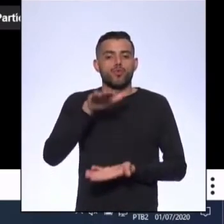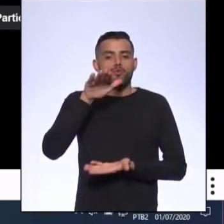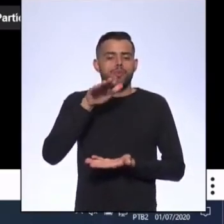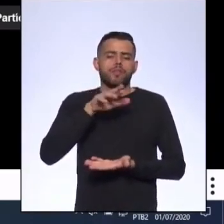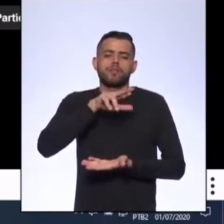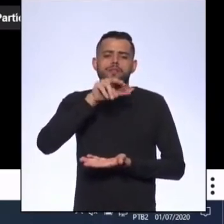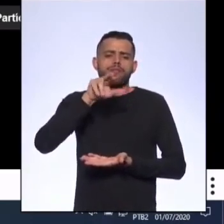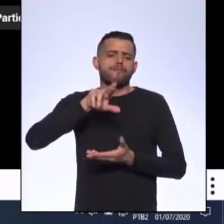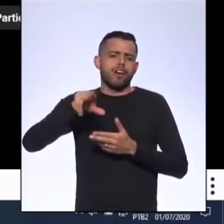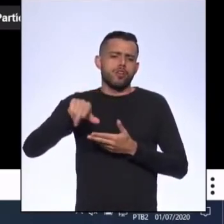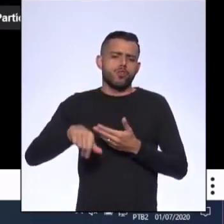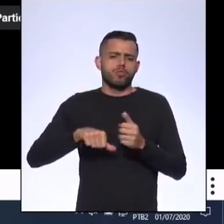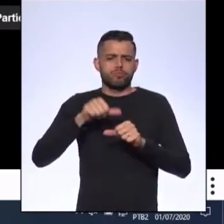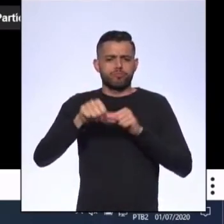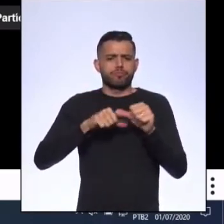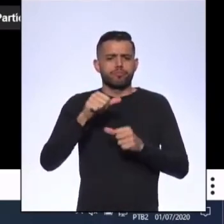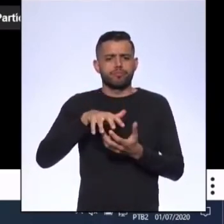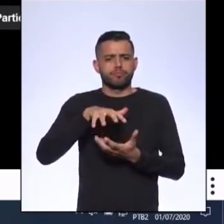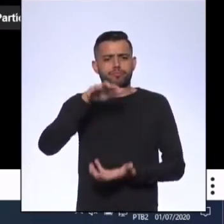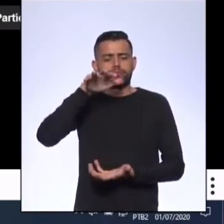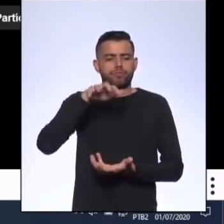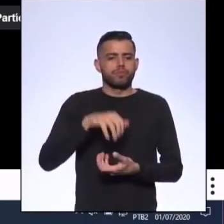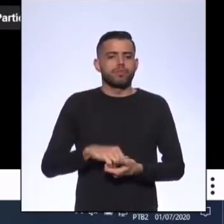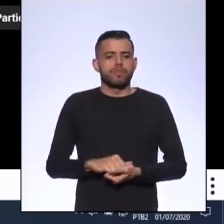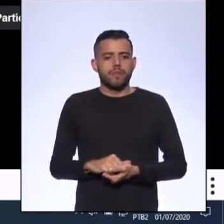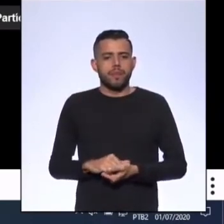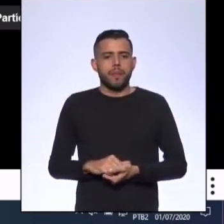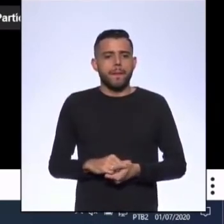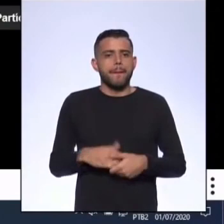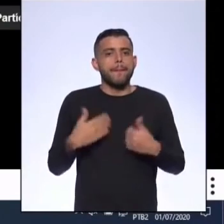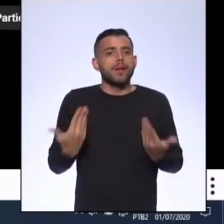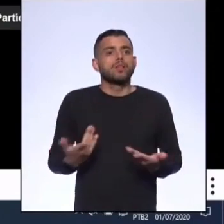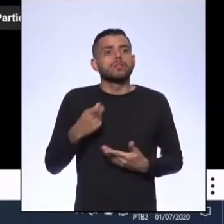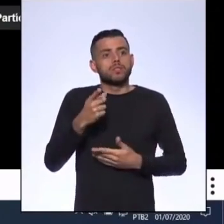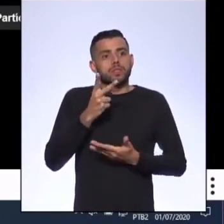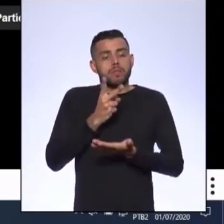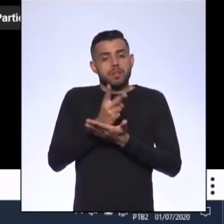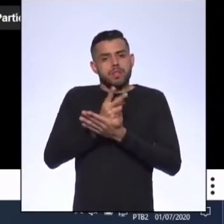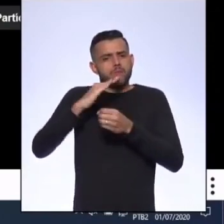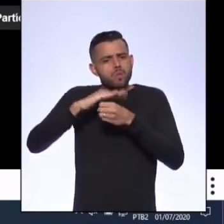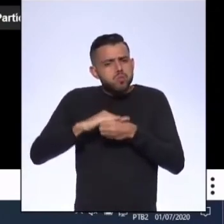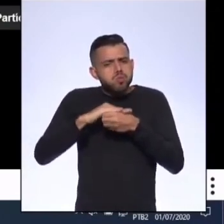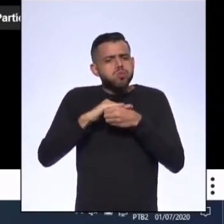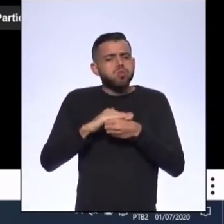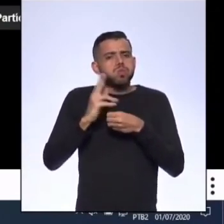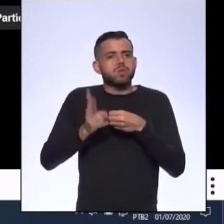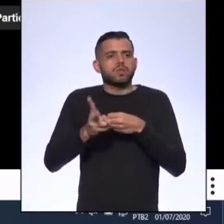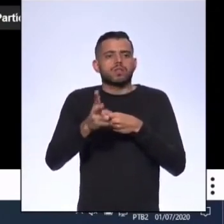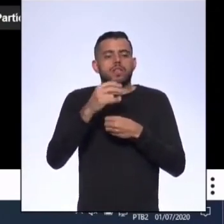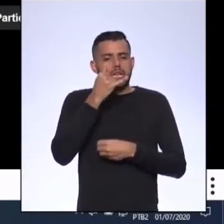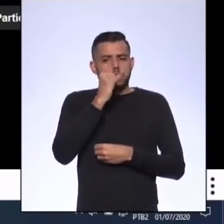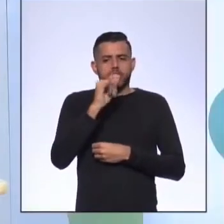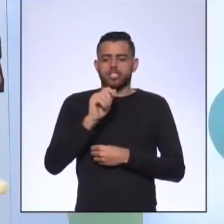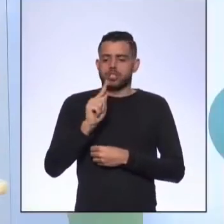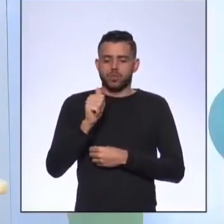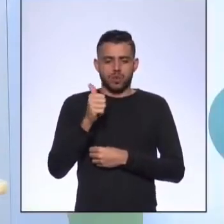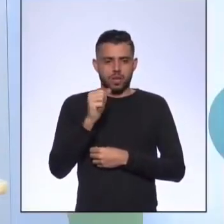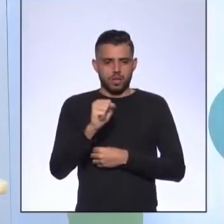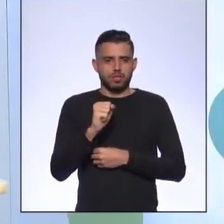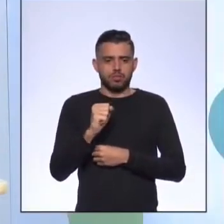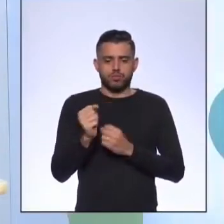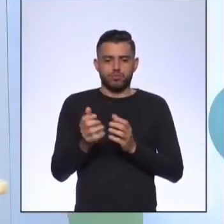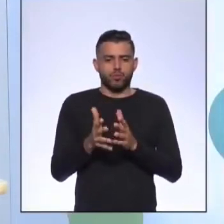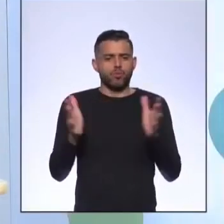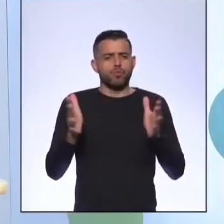volume. Certo? Então, o que acontece? Para você manter a pressão constante, você fornecer energia para o gás, o volume